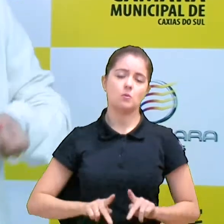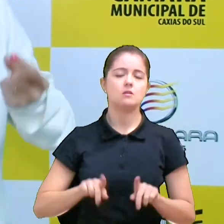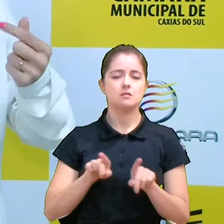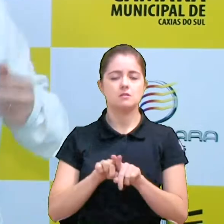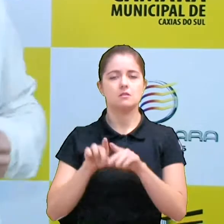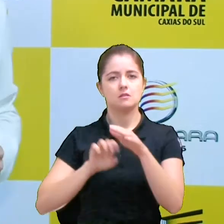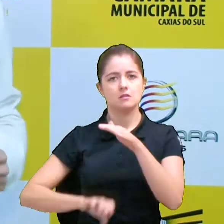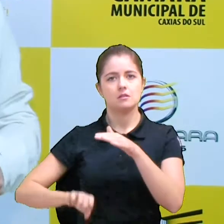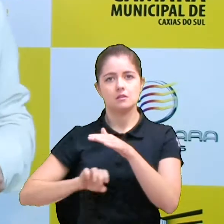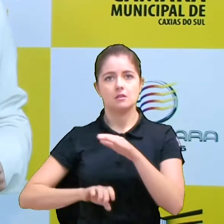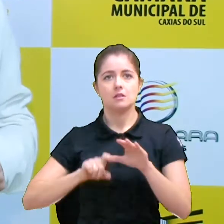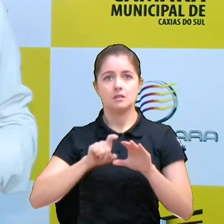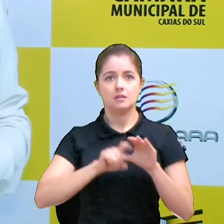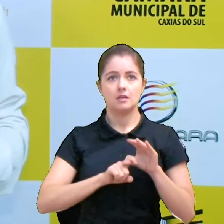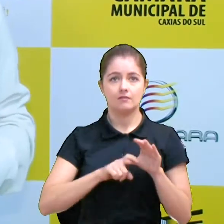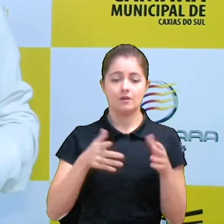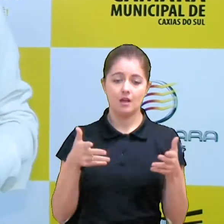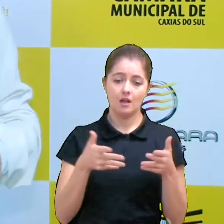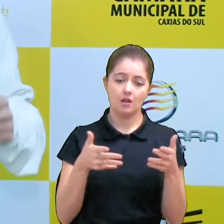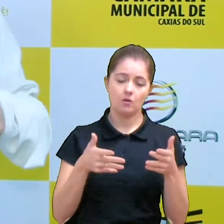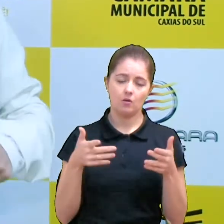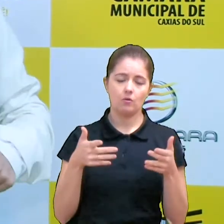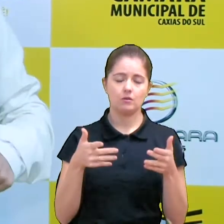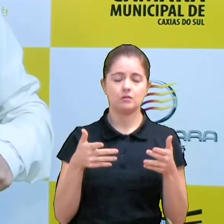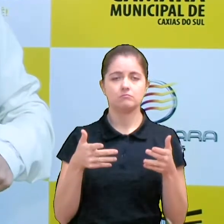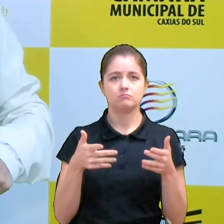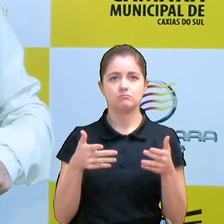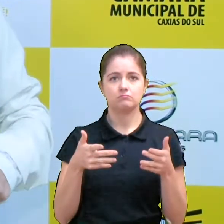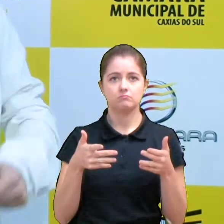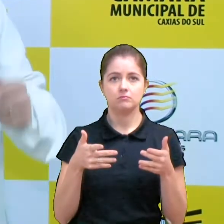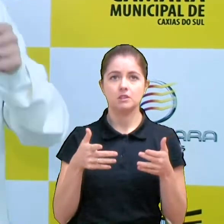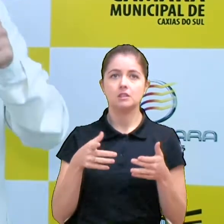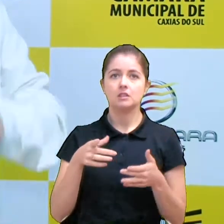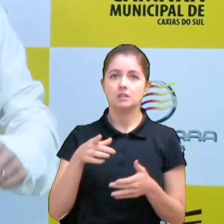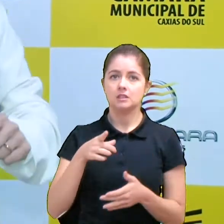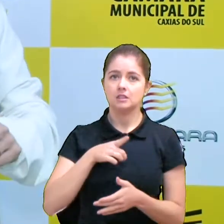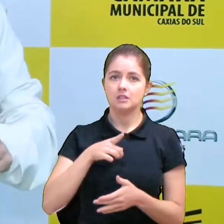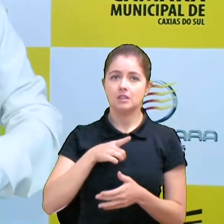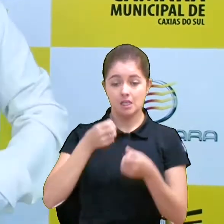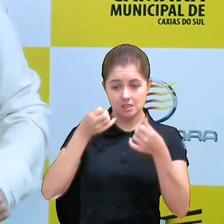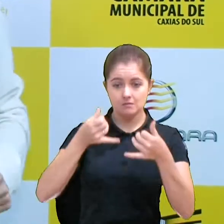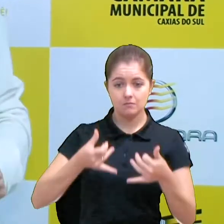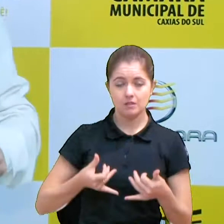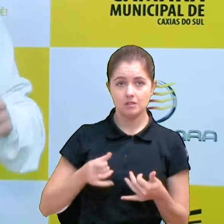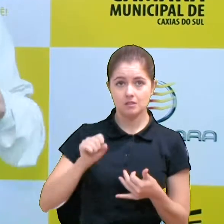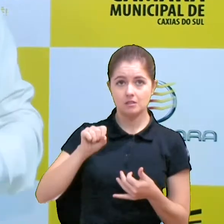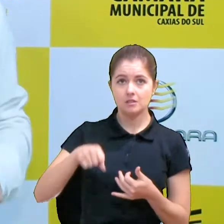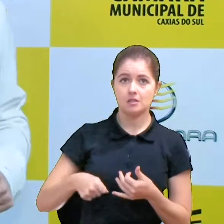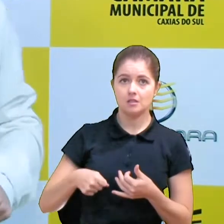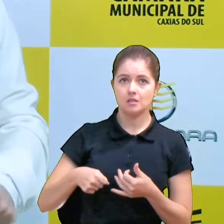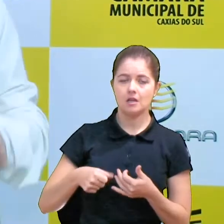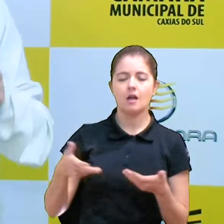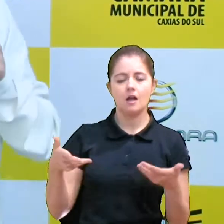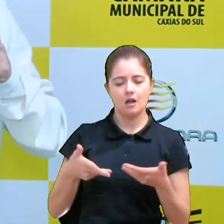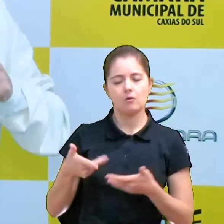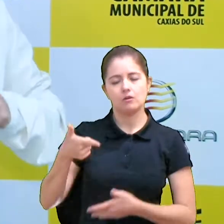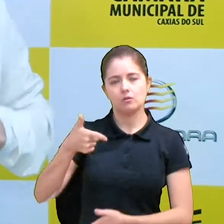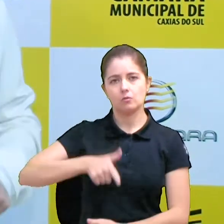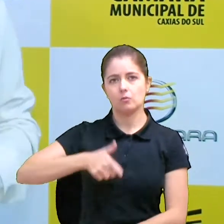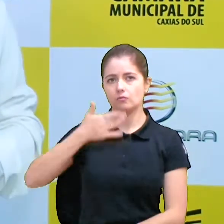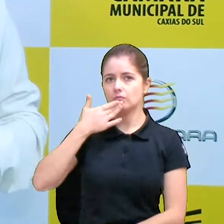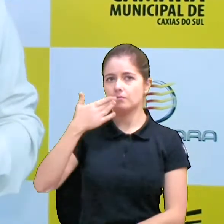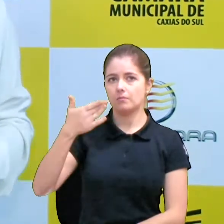município. E agora, nesse segundo momento, veio uma explicação sim, mas nesse segundo momento ele volta e